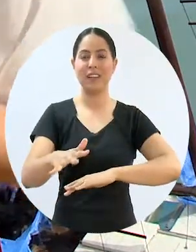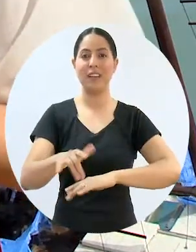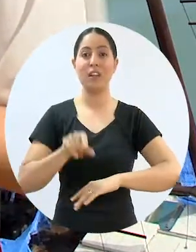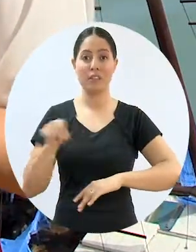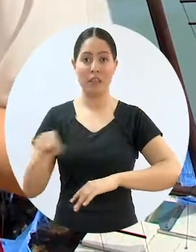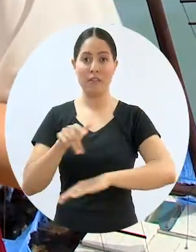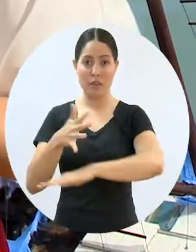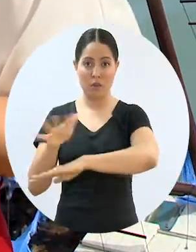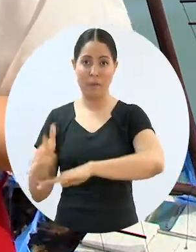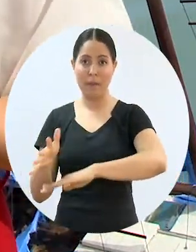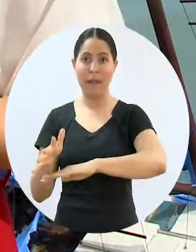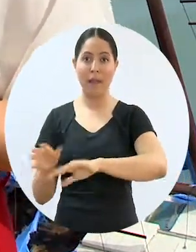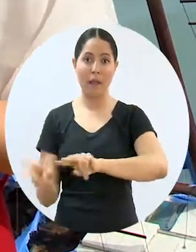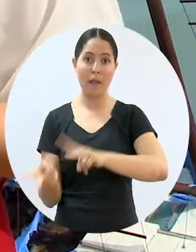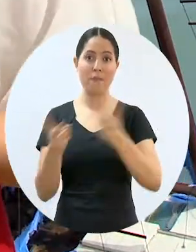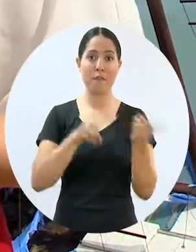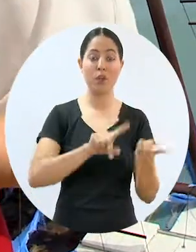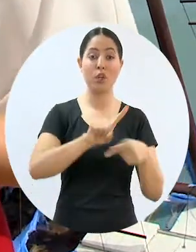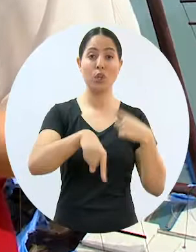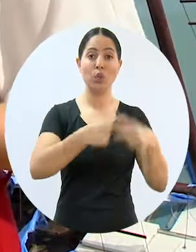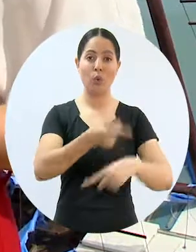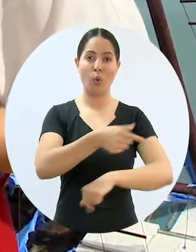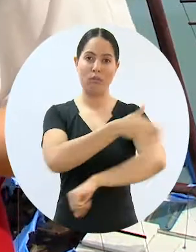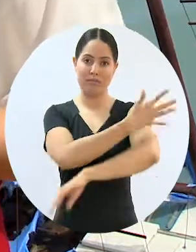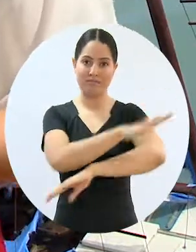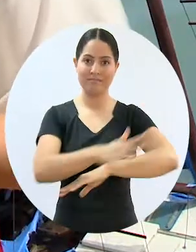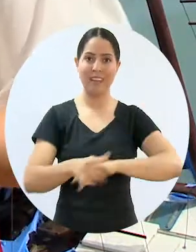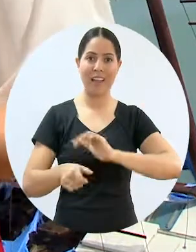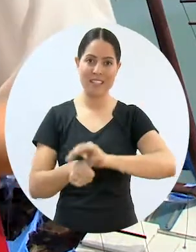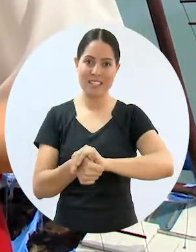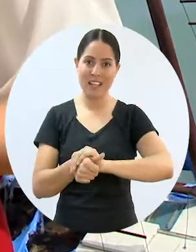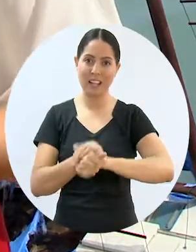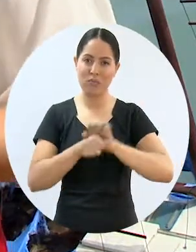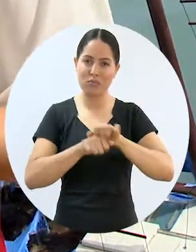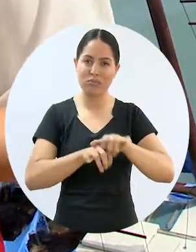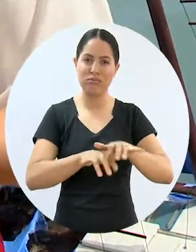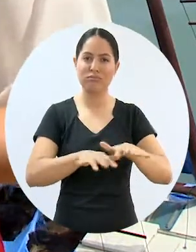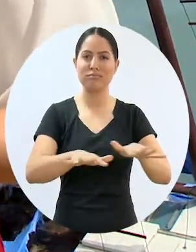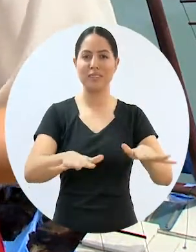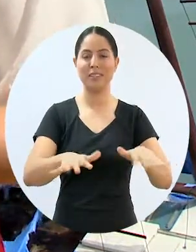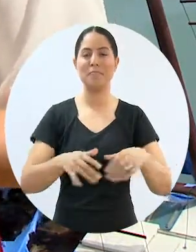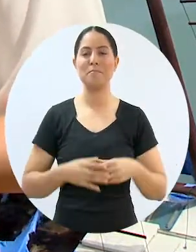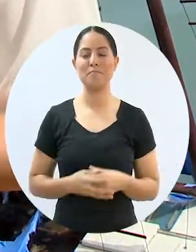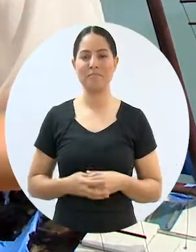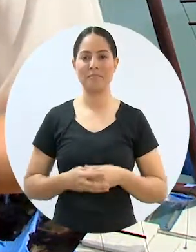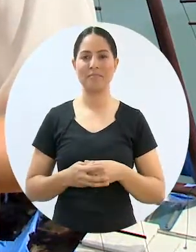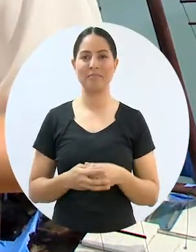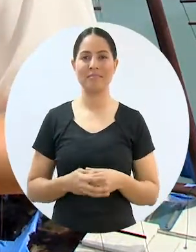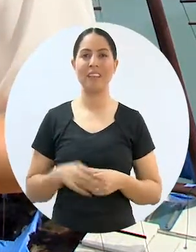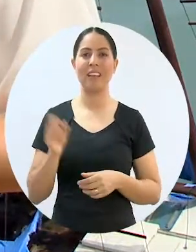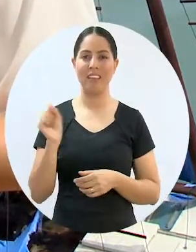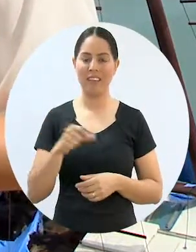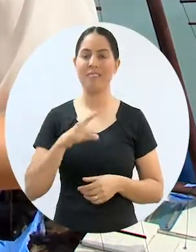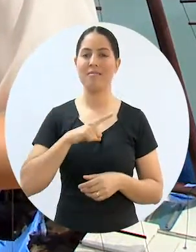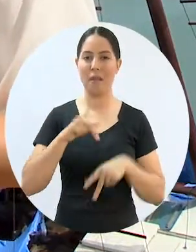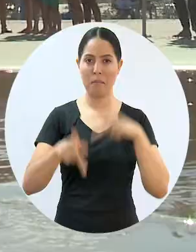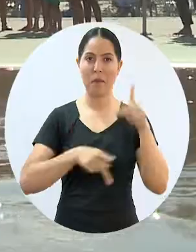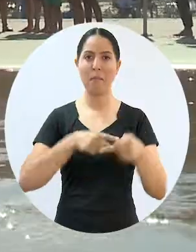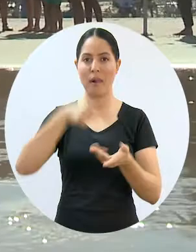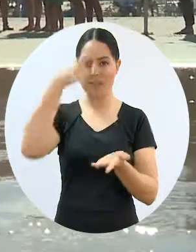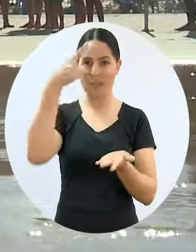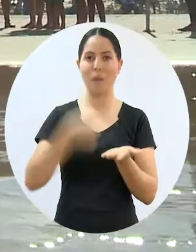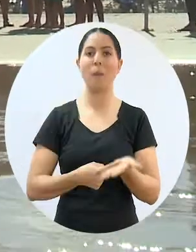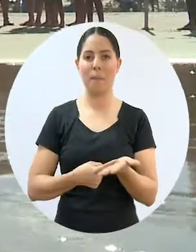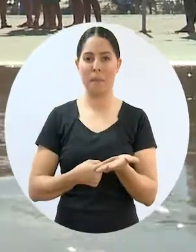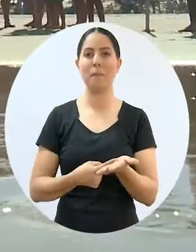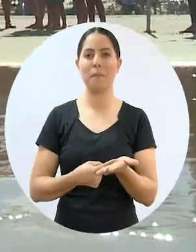outra. Ou seja, toda uma comunidade, toda uma sociedade agindo, envolvida, né, comprometida,